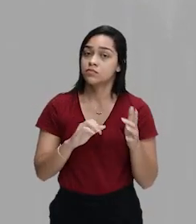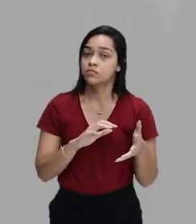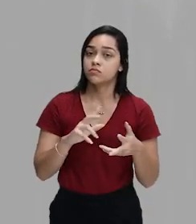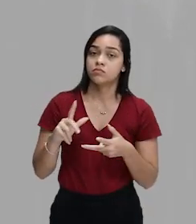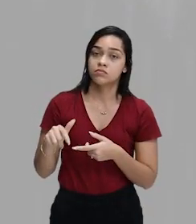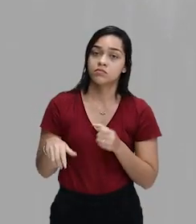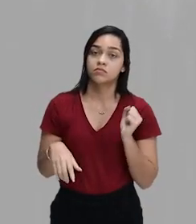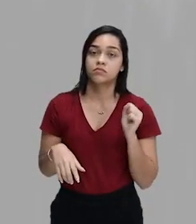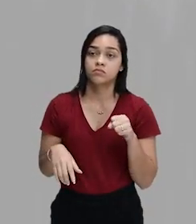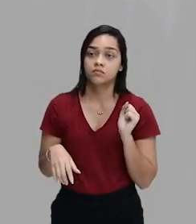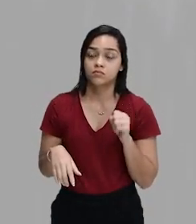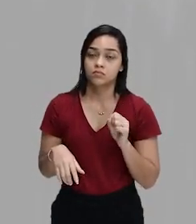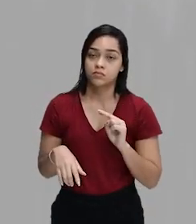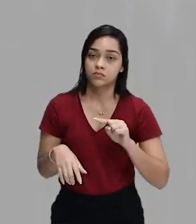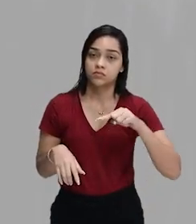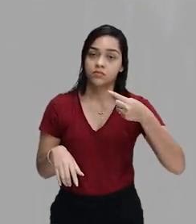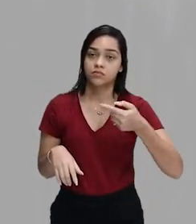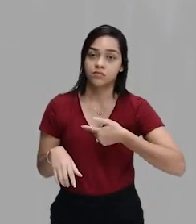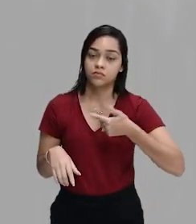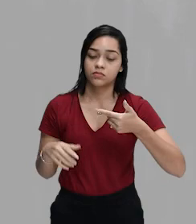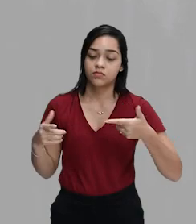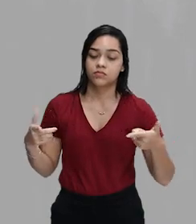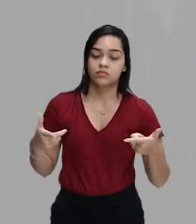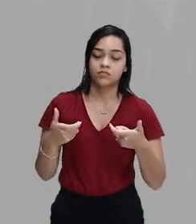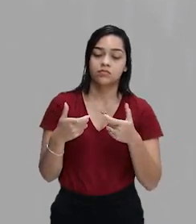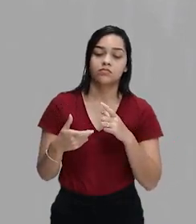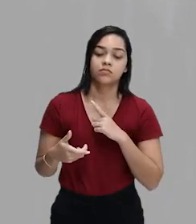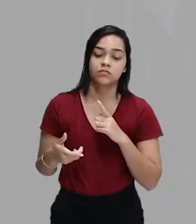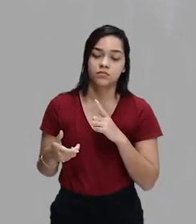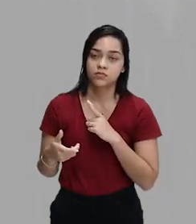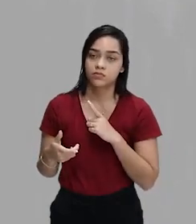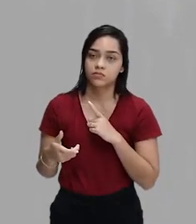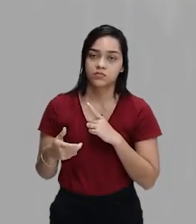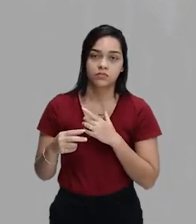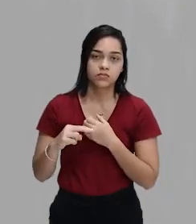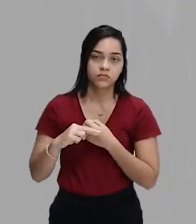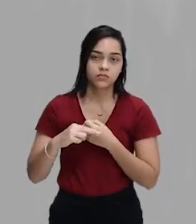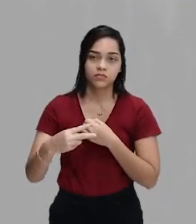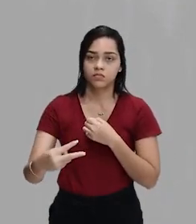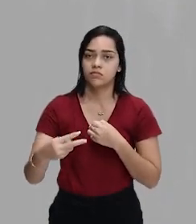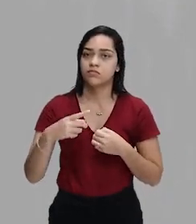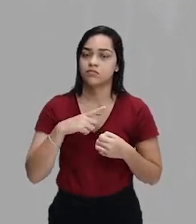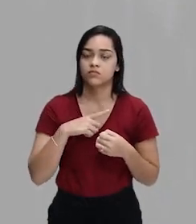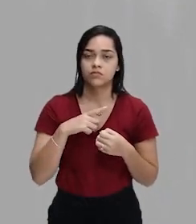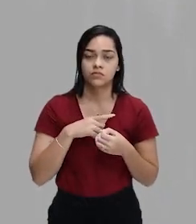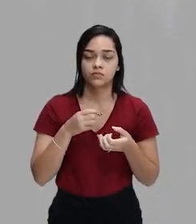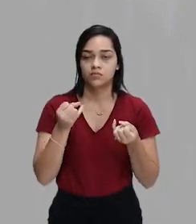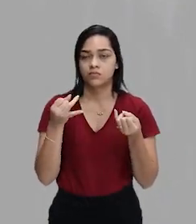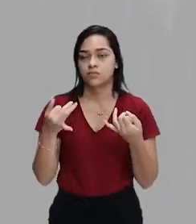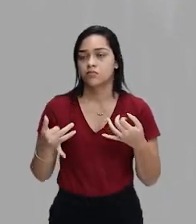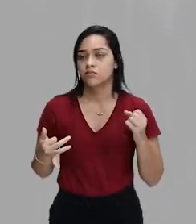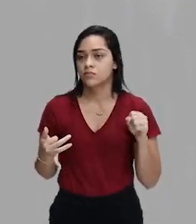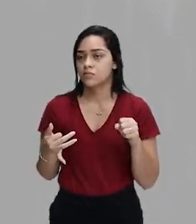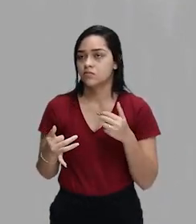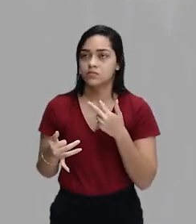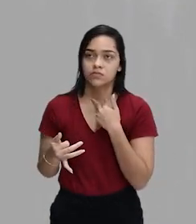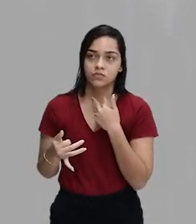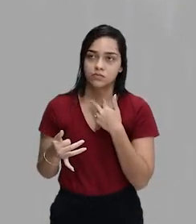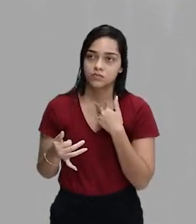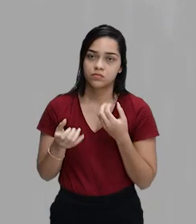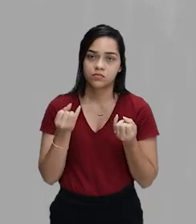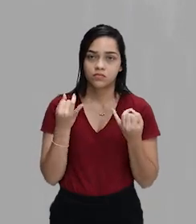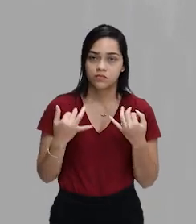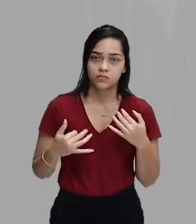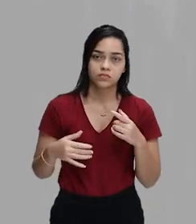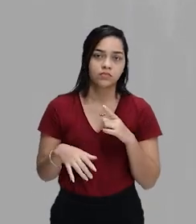aí no pós-Segunda Guerra Mundial. E os efeitos, falar do mundo pós-Segunda Guerra Mundial, não pode se deixar de falar